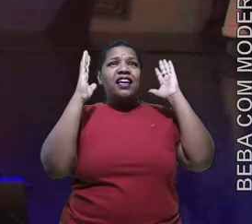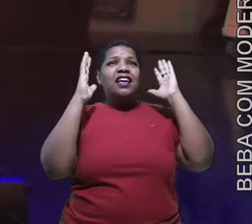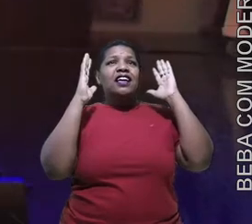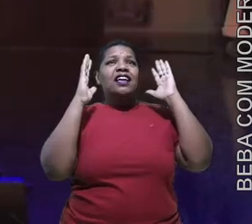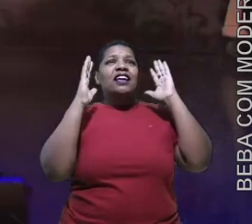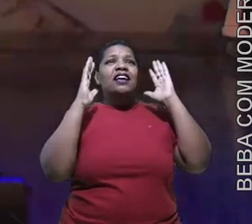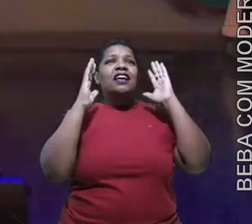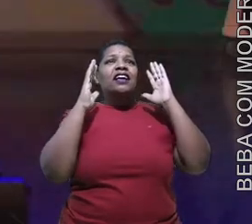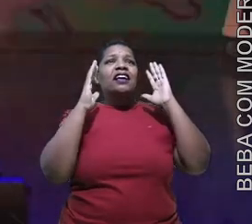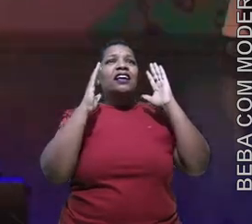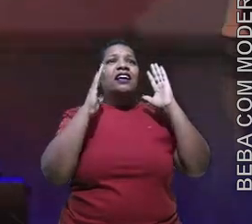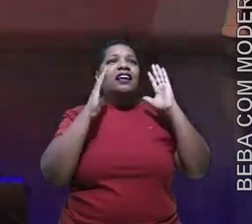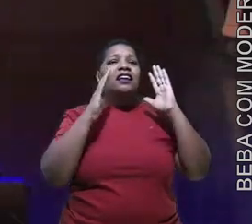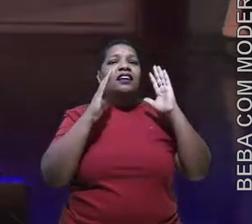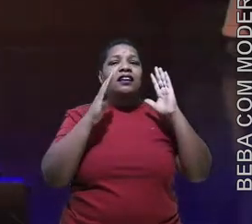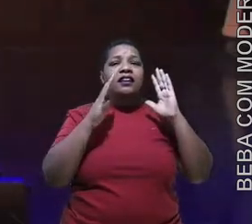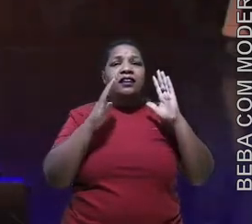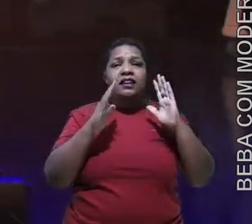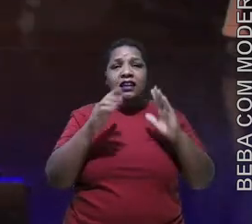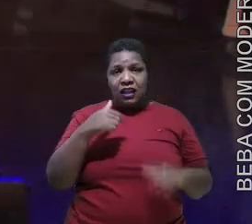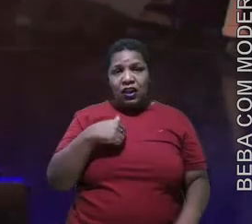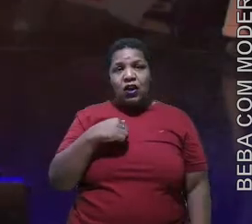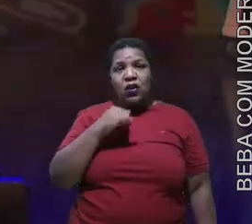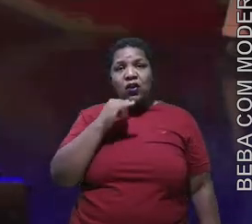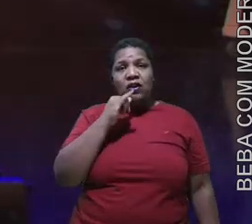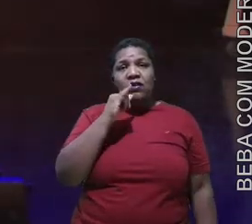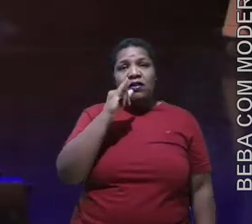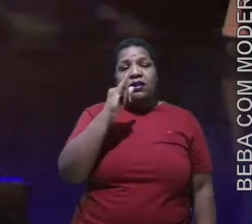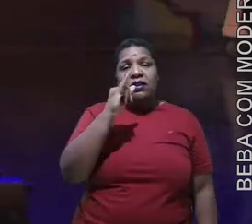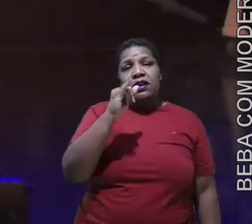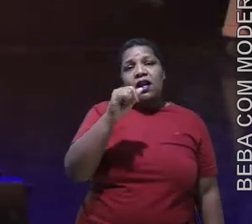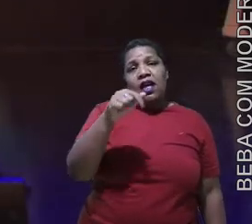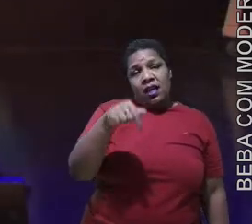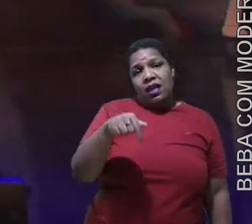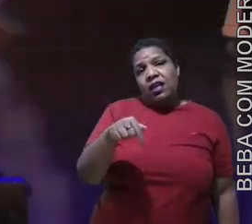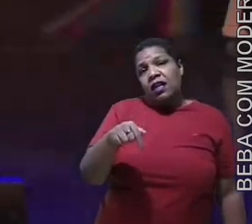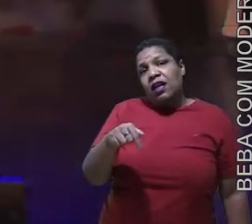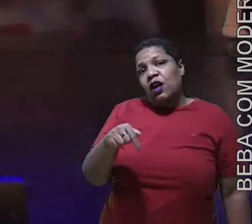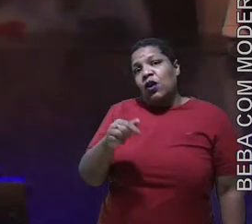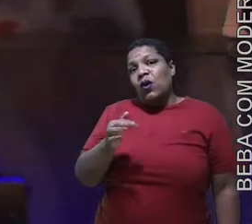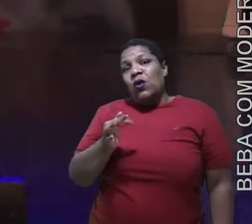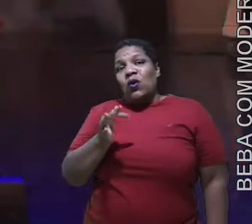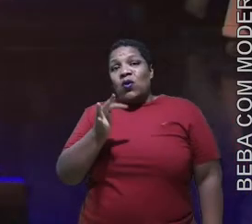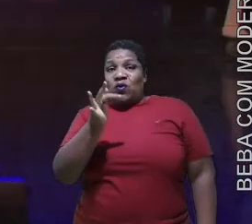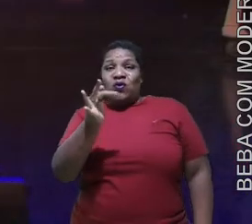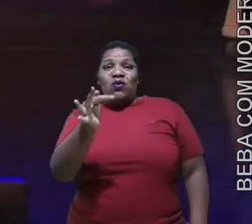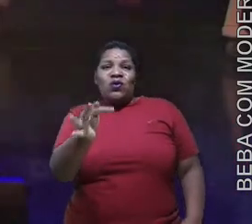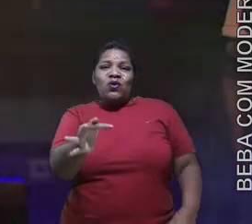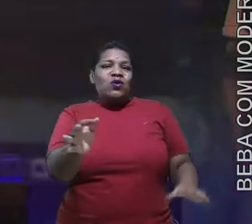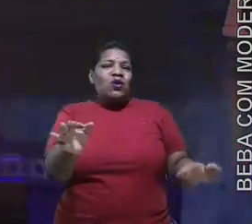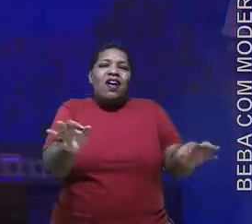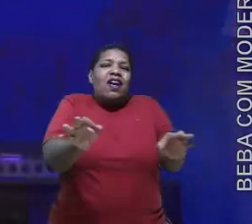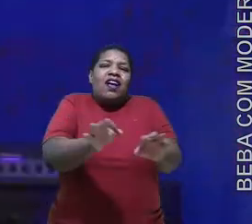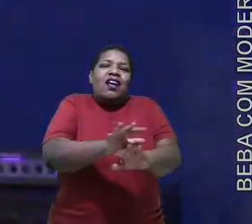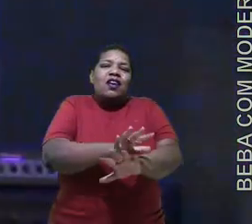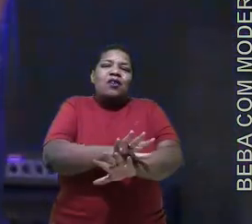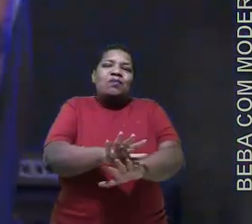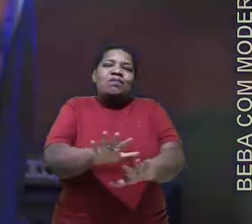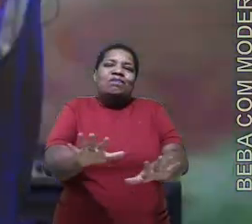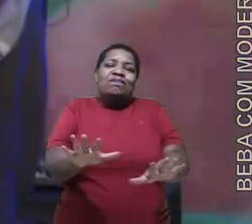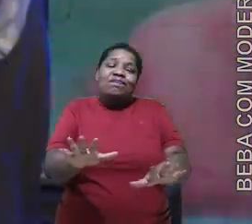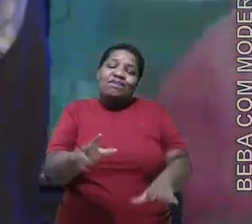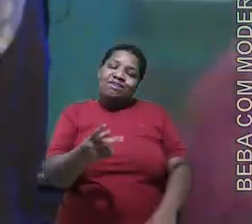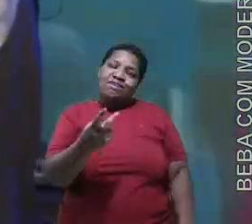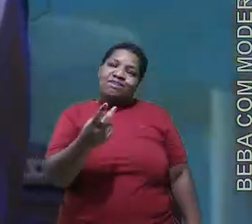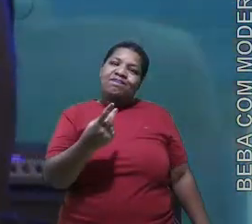E aí a chave do Futuro já cabo que